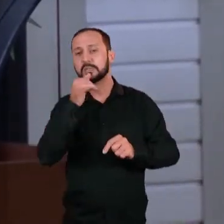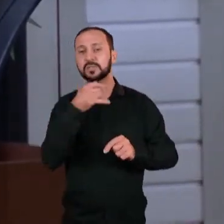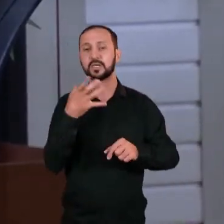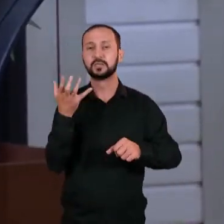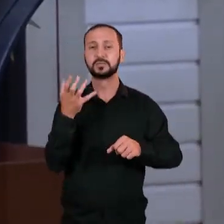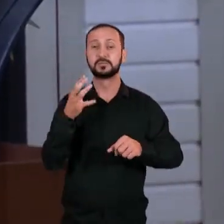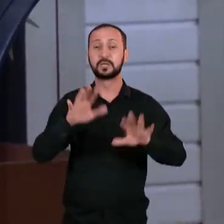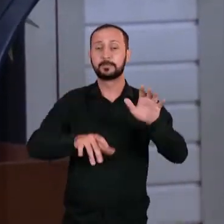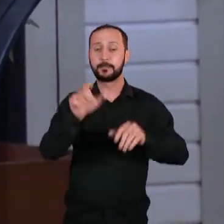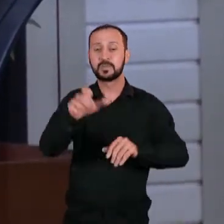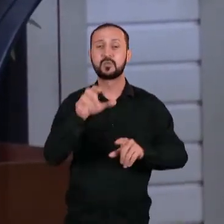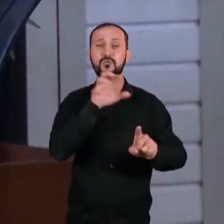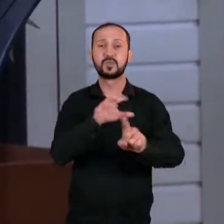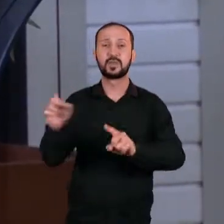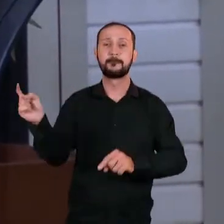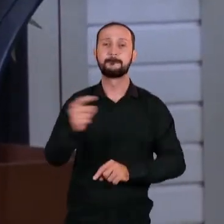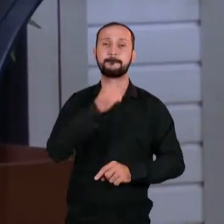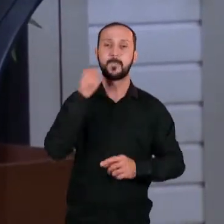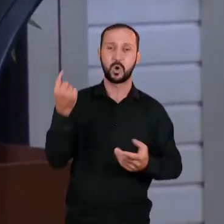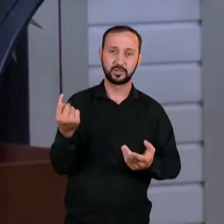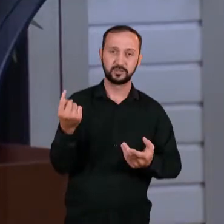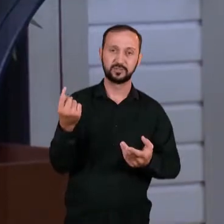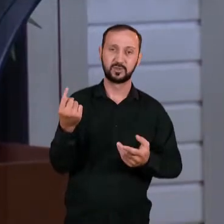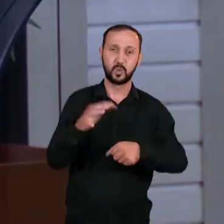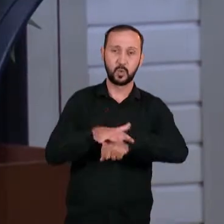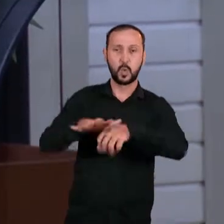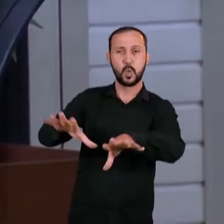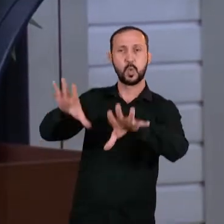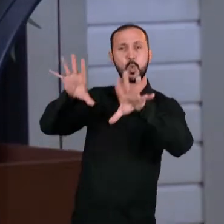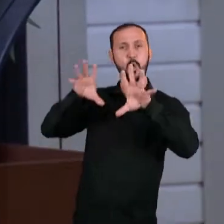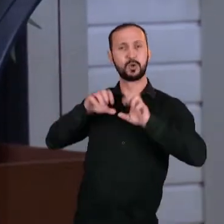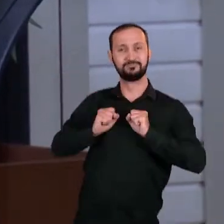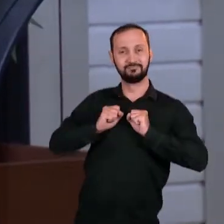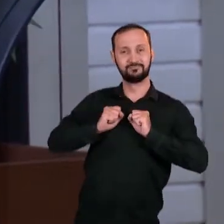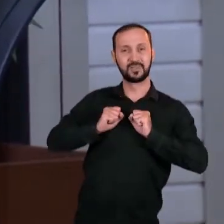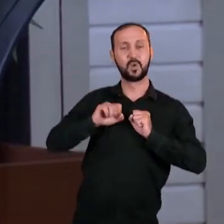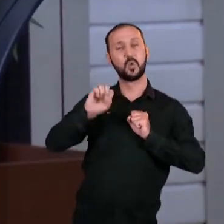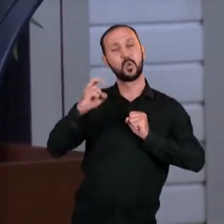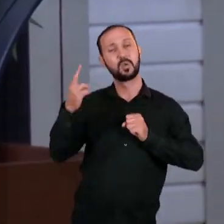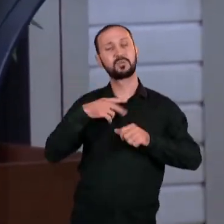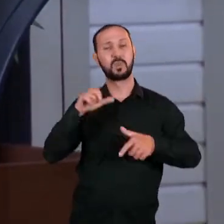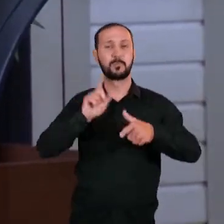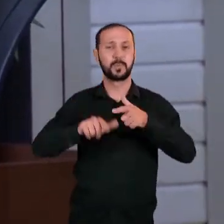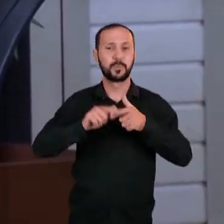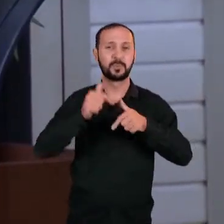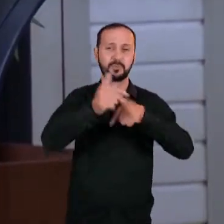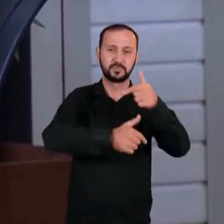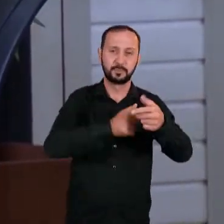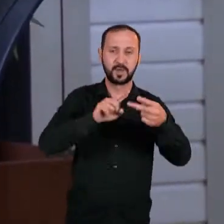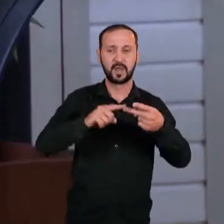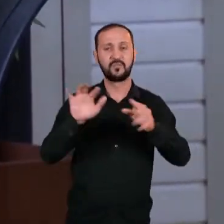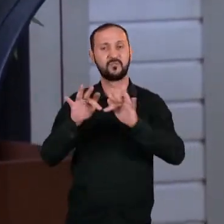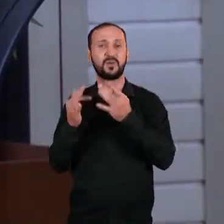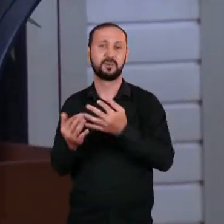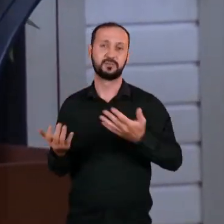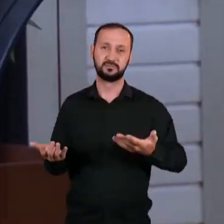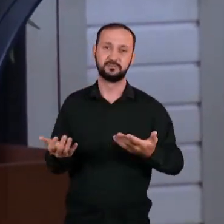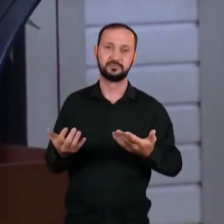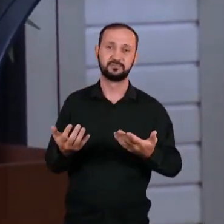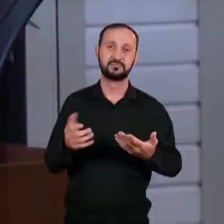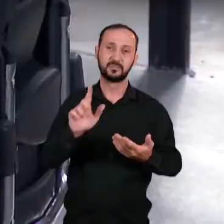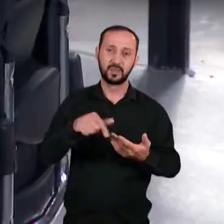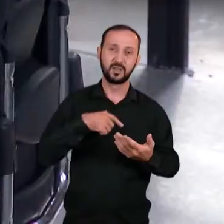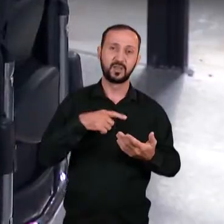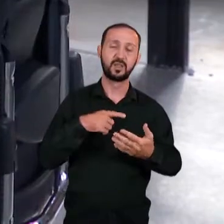a óbito, quanto o que leva eles a adoecerem, o que leva a eles terem problemas tanto no trabalho quanto familiar. Então, esse